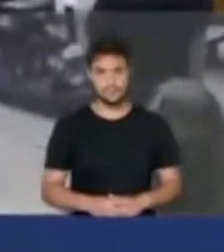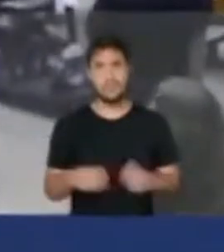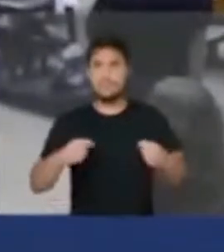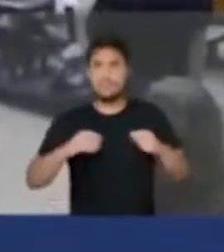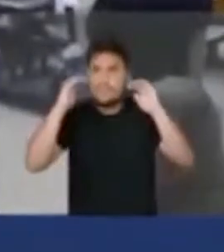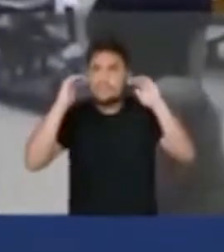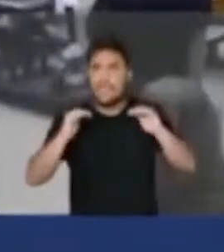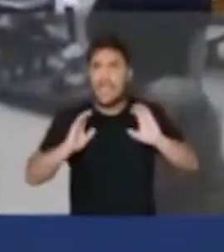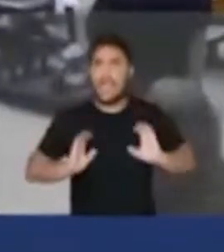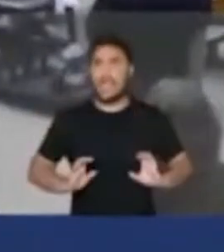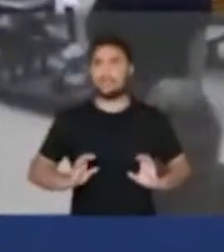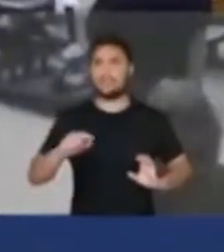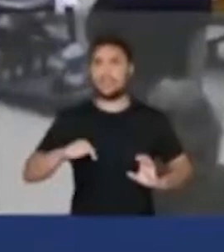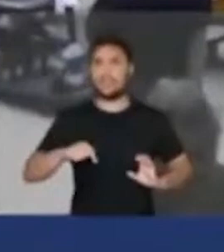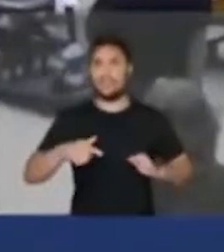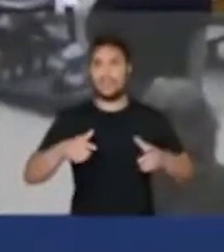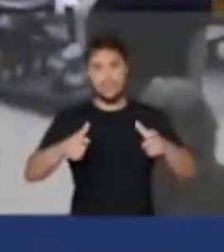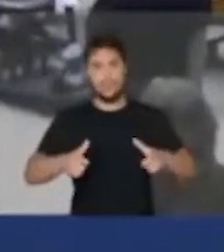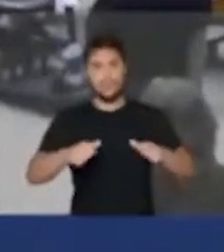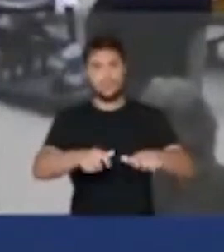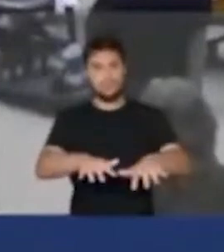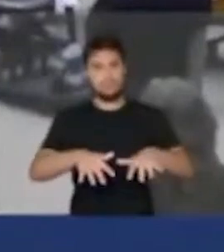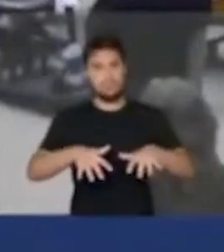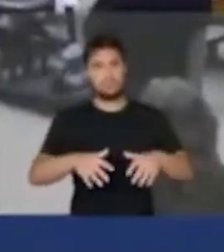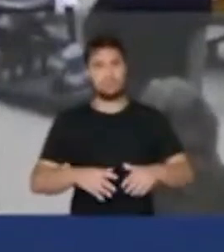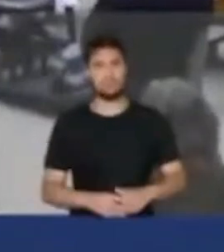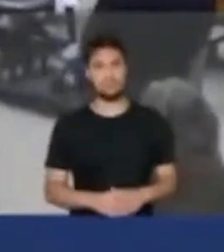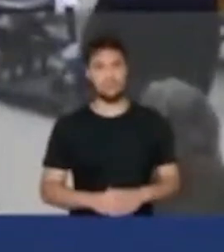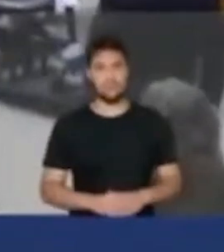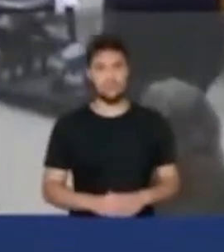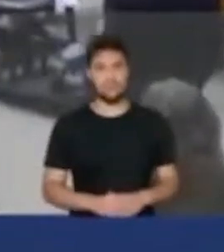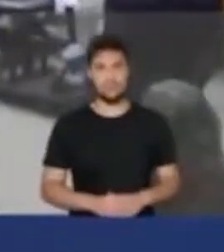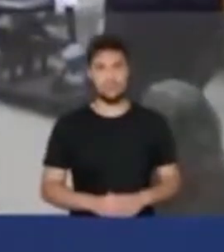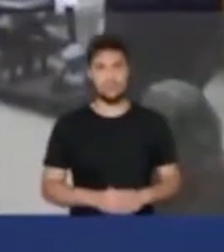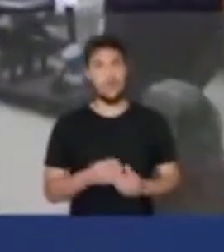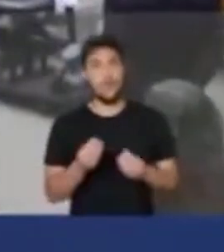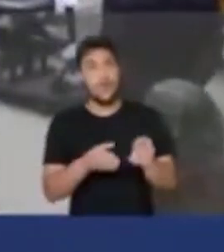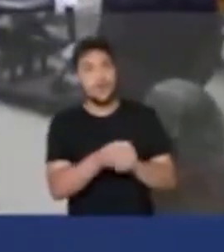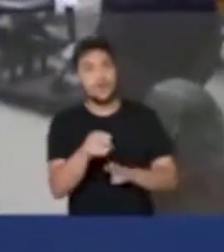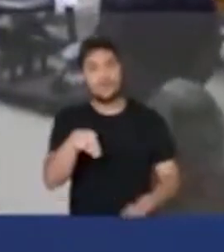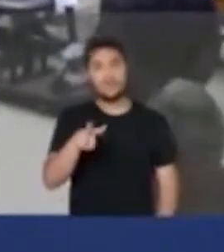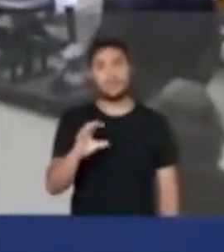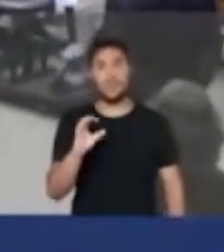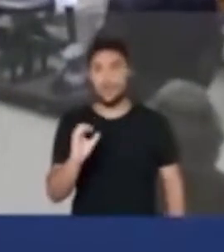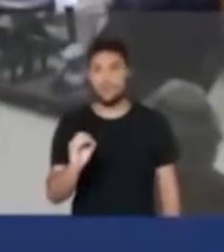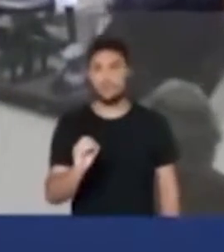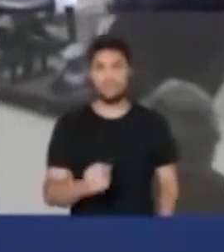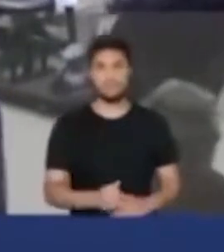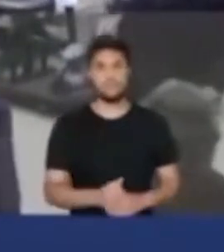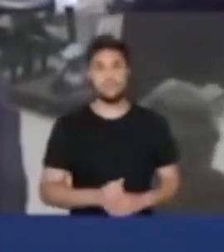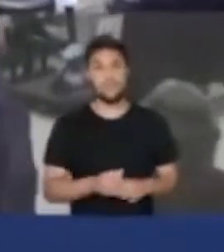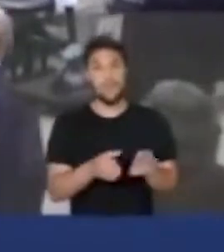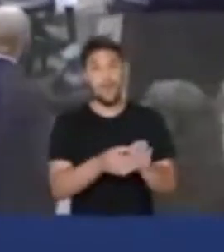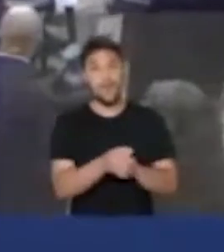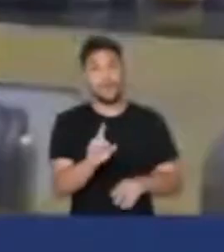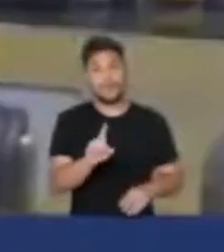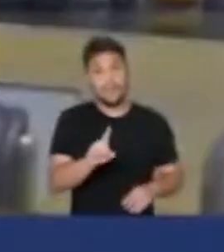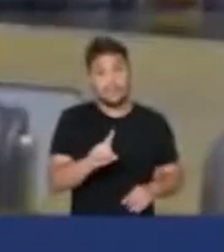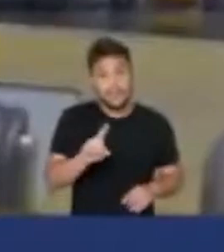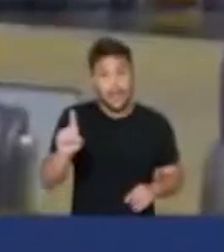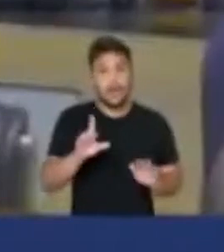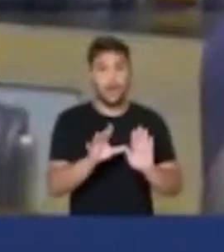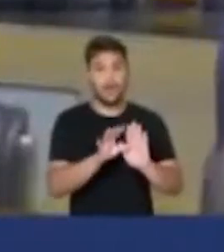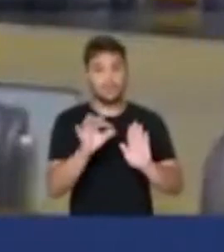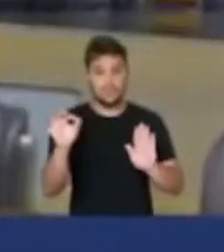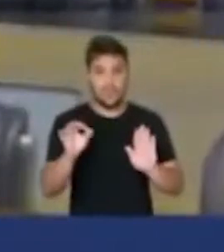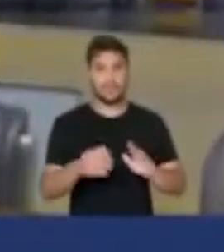rapaz. Certo? É isso. Orienta o novo. Baixou de novo orienta rapaz, não a esse destaque, presidente.